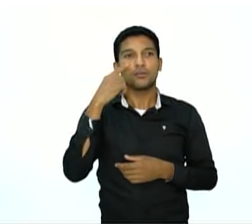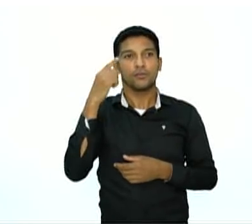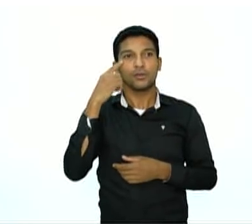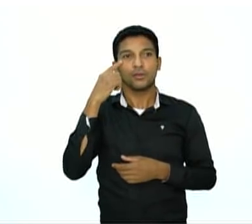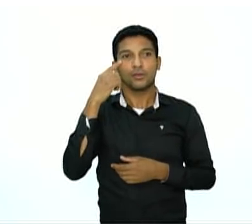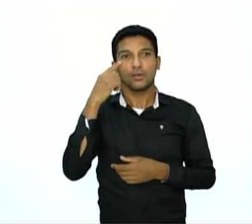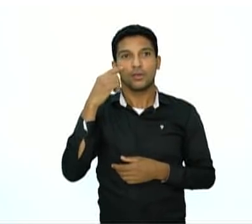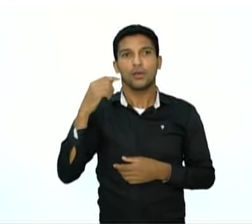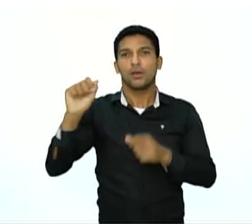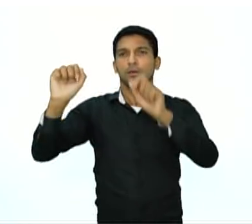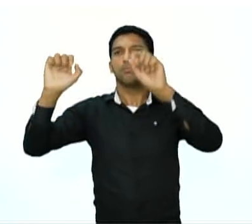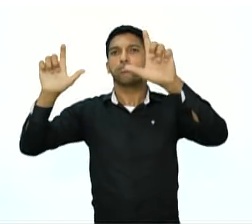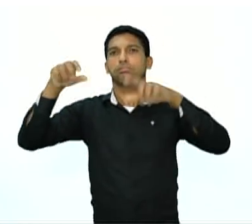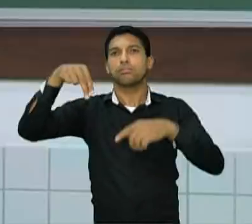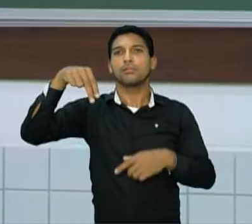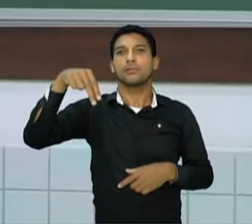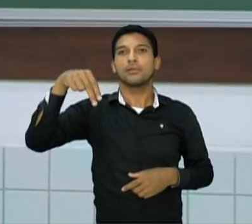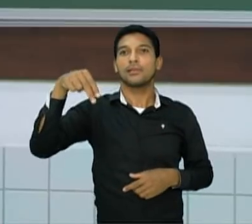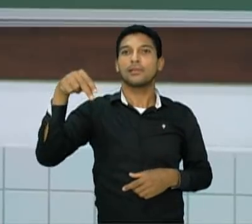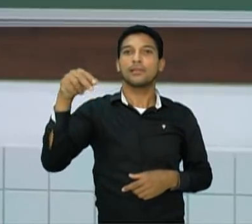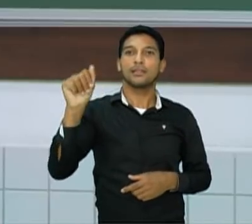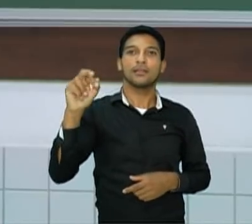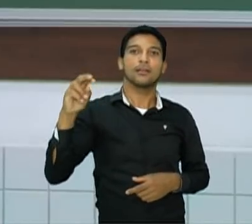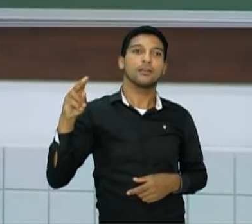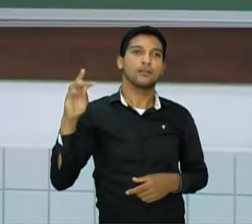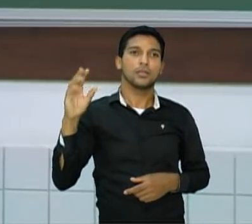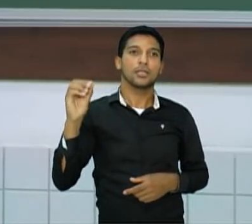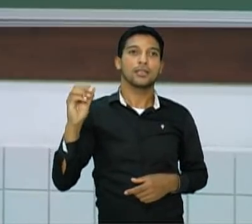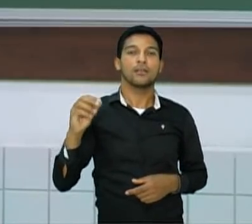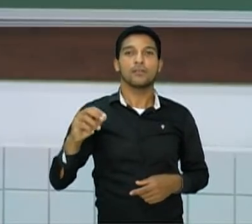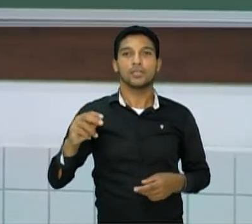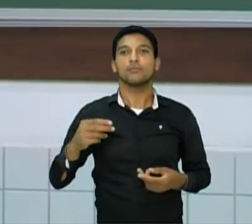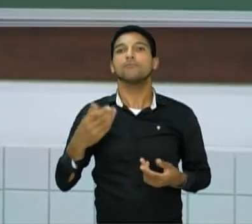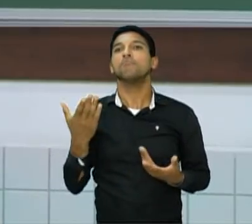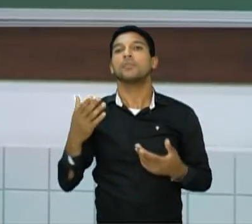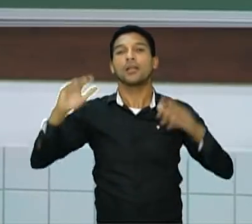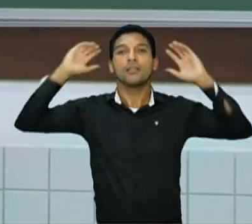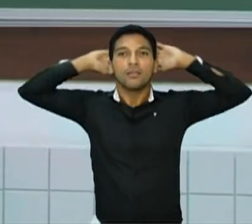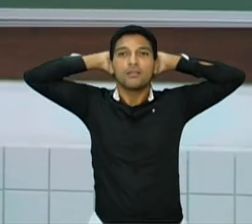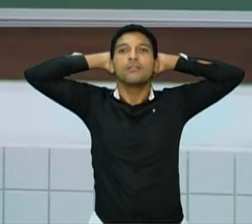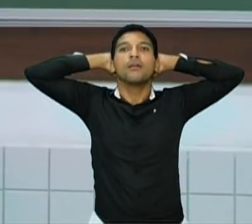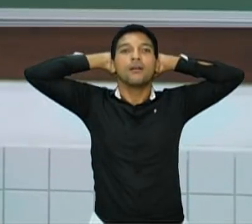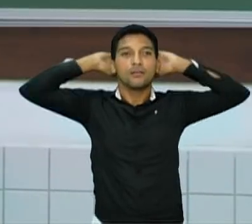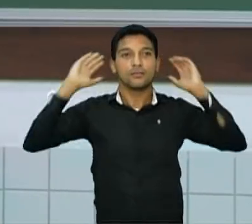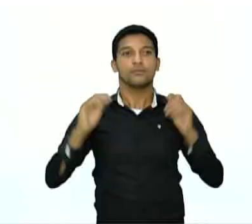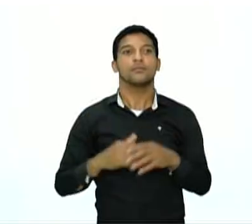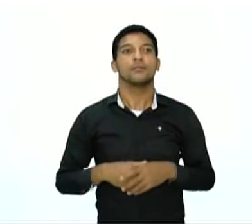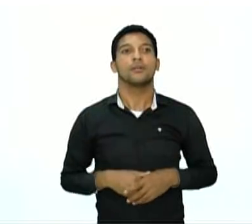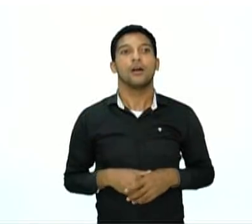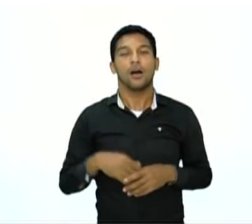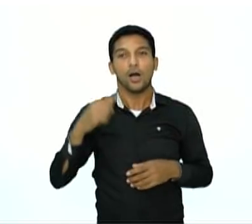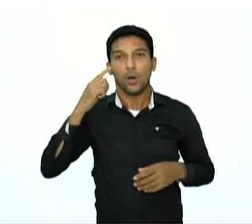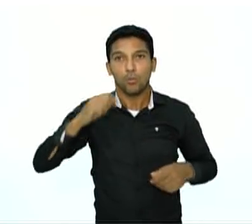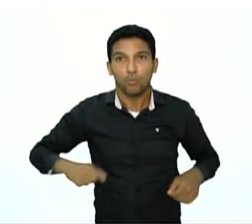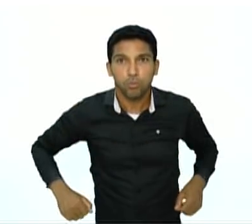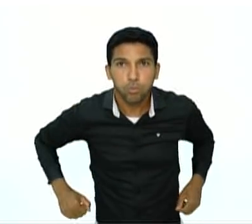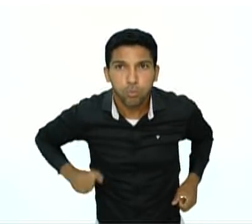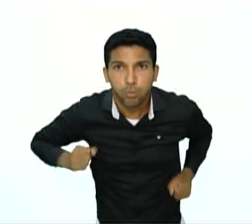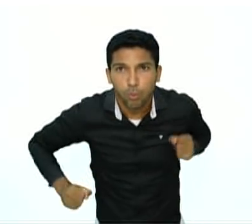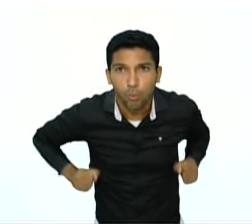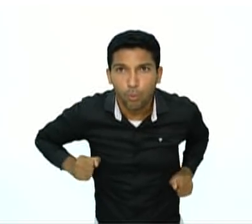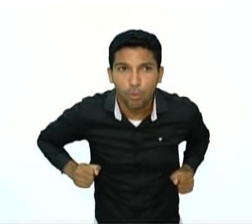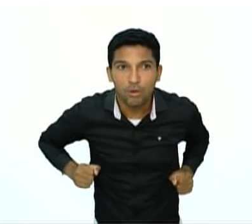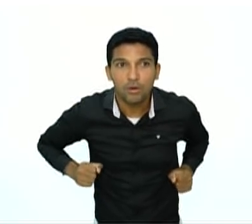lá de cima, o que o Naruto está fazendo? De cima, o Naruto está deitado, não é? Na segunda, ele está